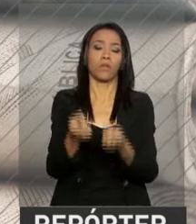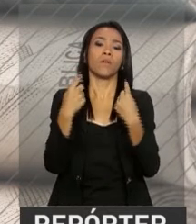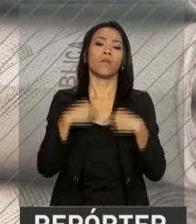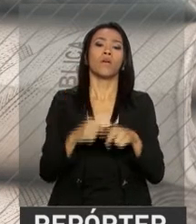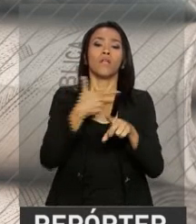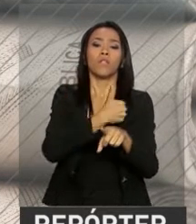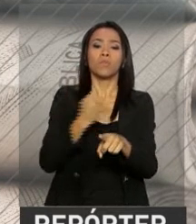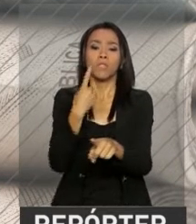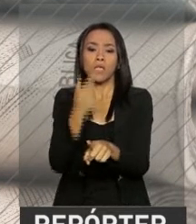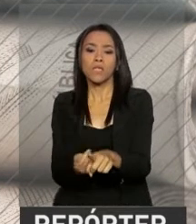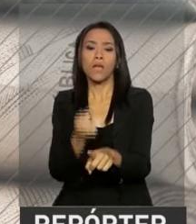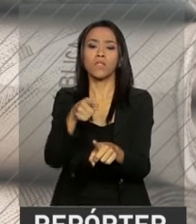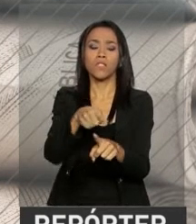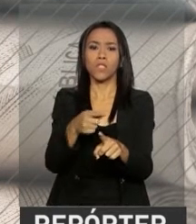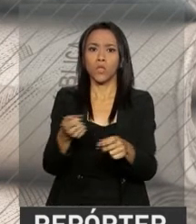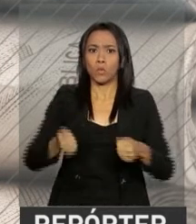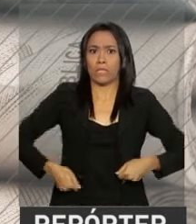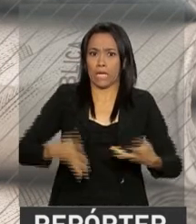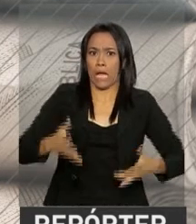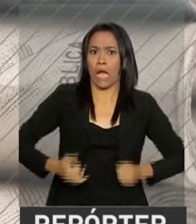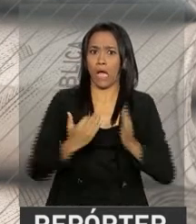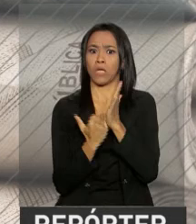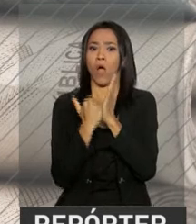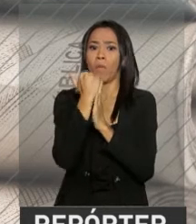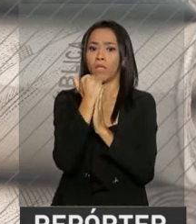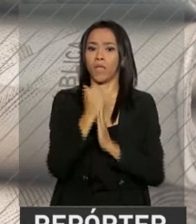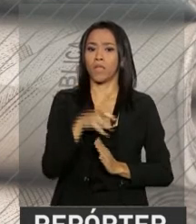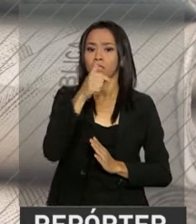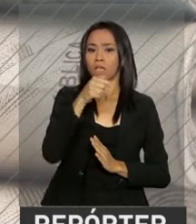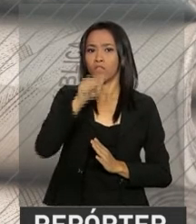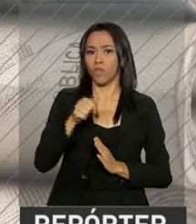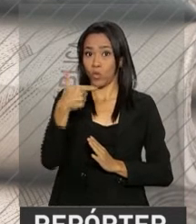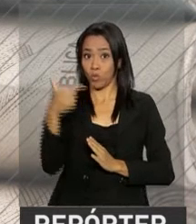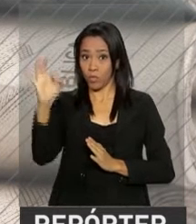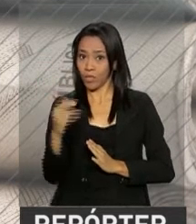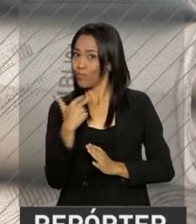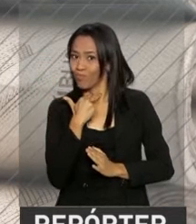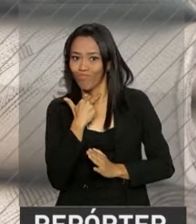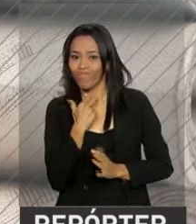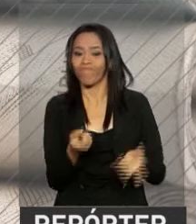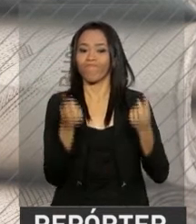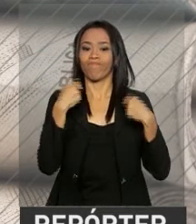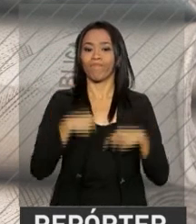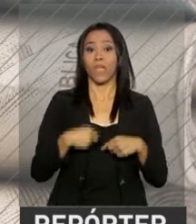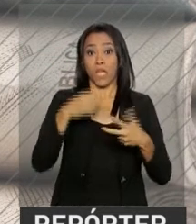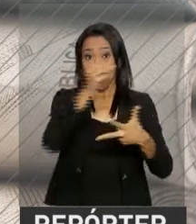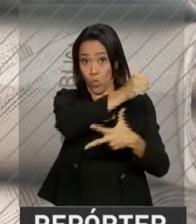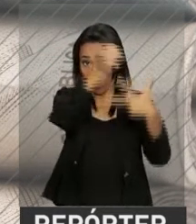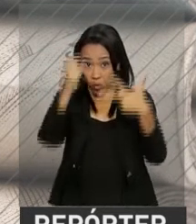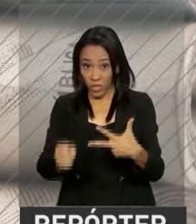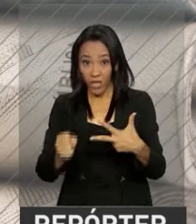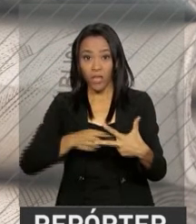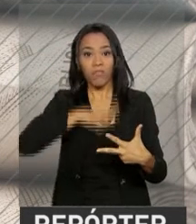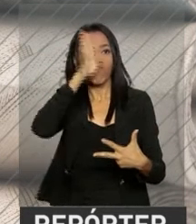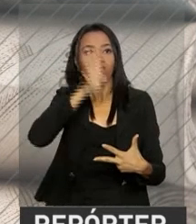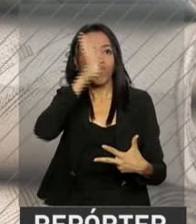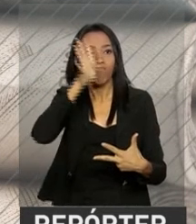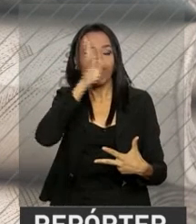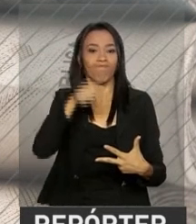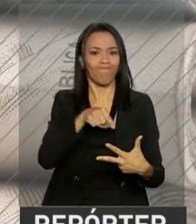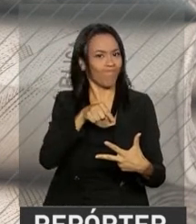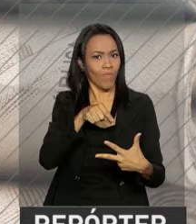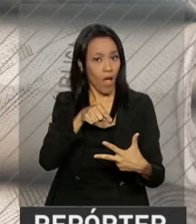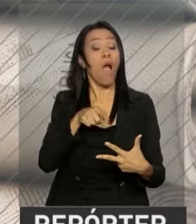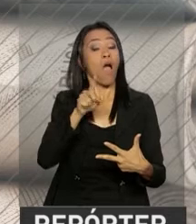despesas não poderão crescer acima de 7,2 por cento o órgão que diz respeitar o teto não vai poder no ano seguinte